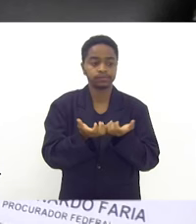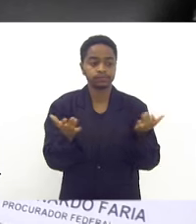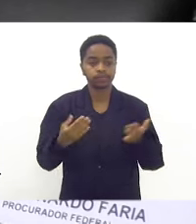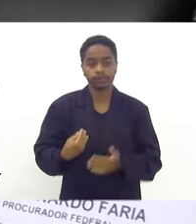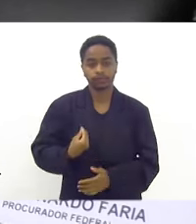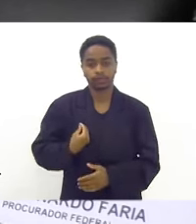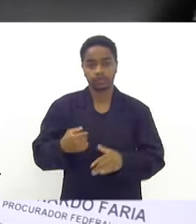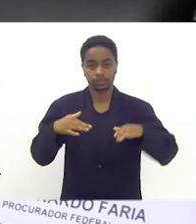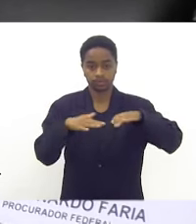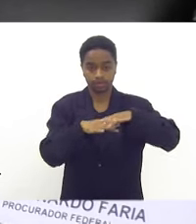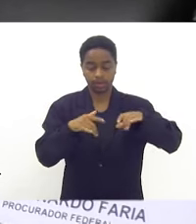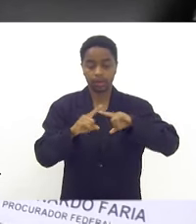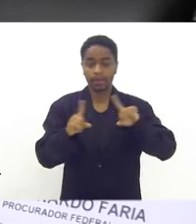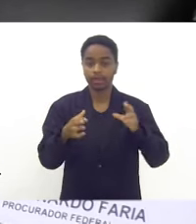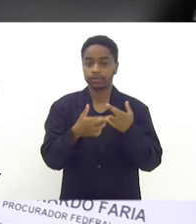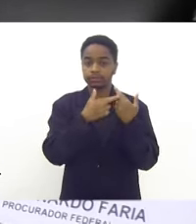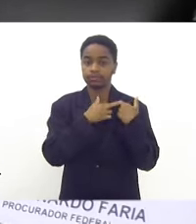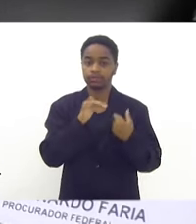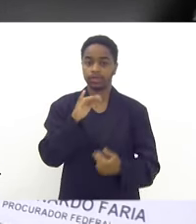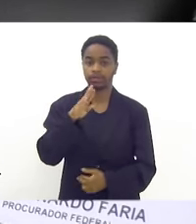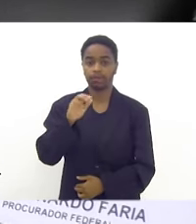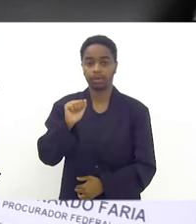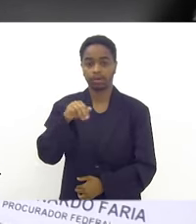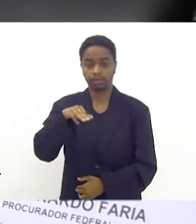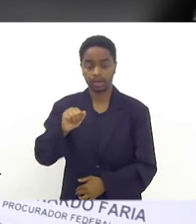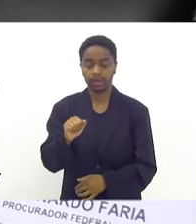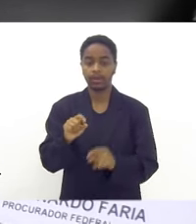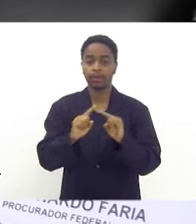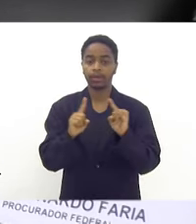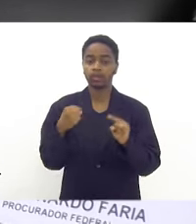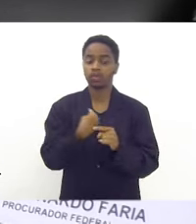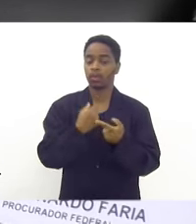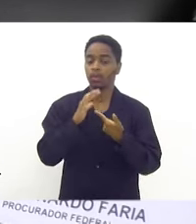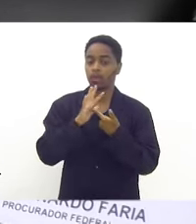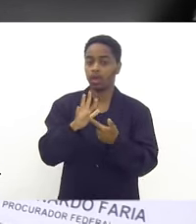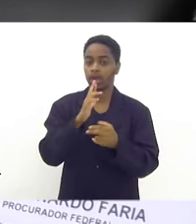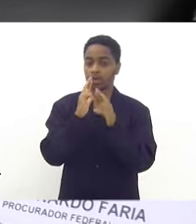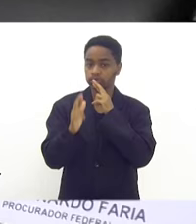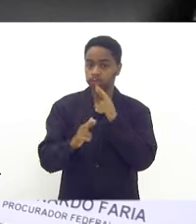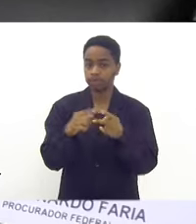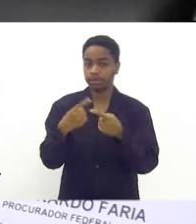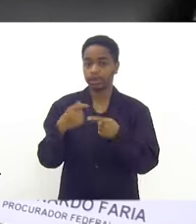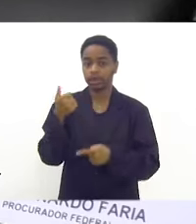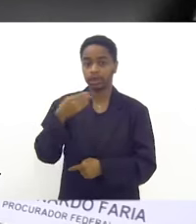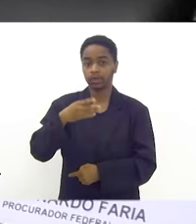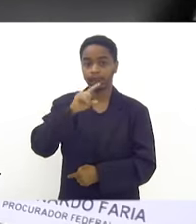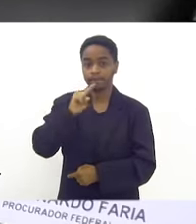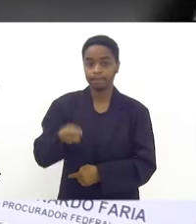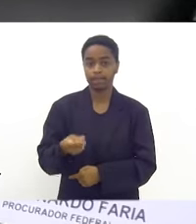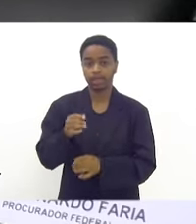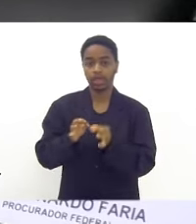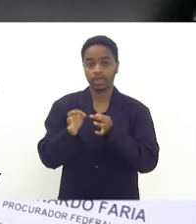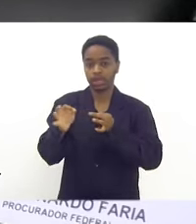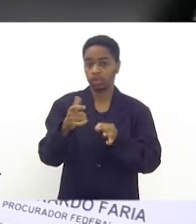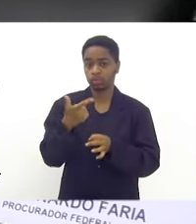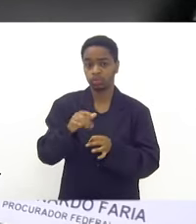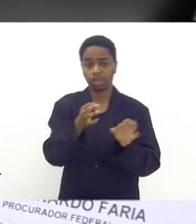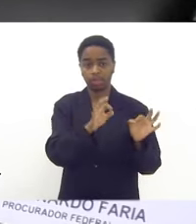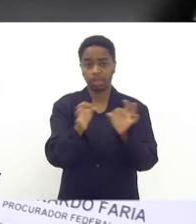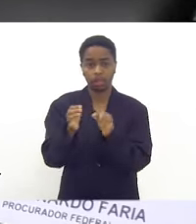competência exclusiva do Ibama e dobil E ali a gente mostra resultado lá nesses 14.000 Ha não há nenhuma embarcação